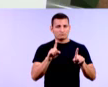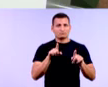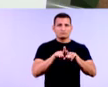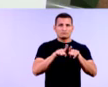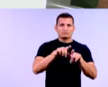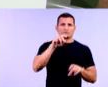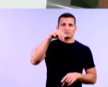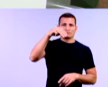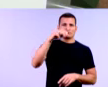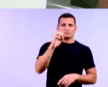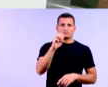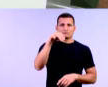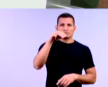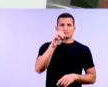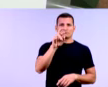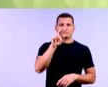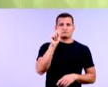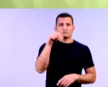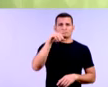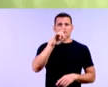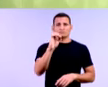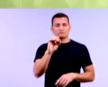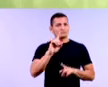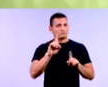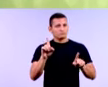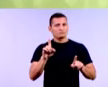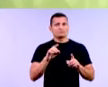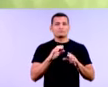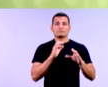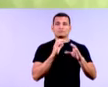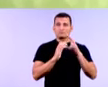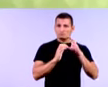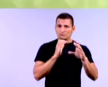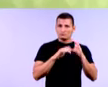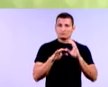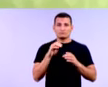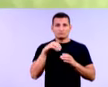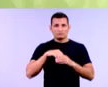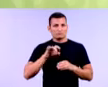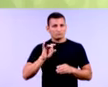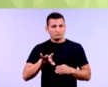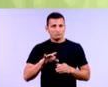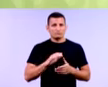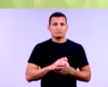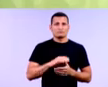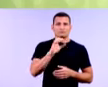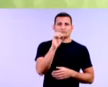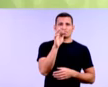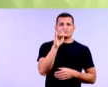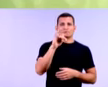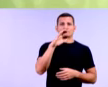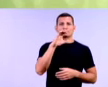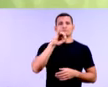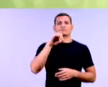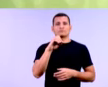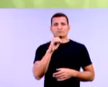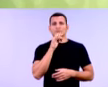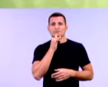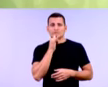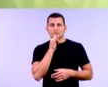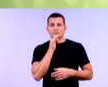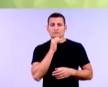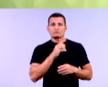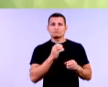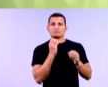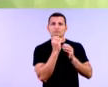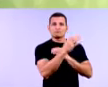é uma comunicação interna. O ofício de que um diretor, por exemplo, se o nosso diretor-geral mandar um ofício lá